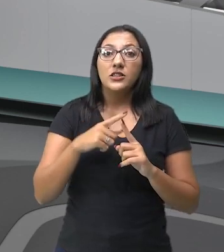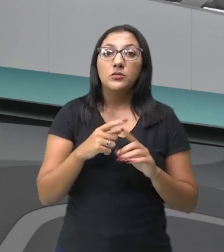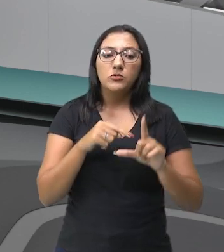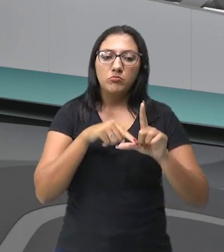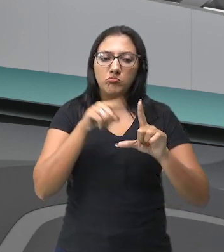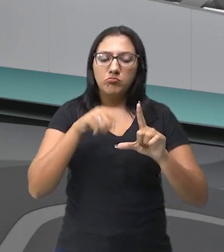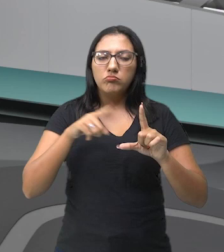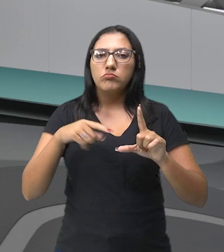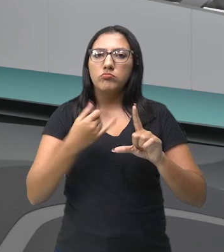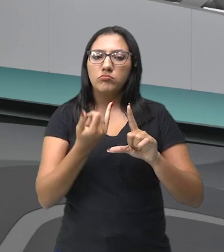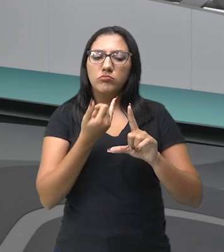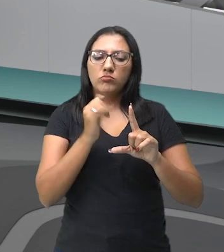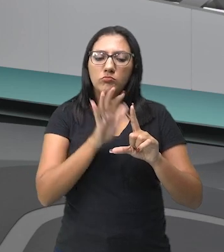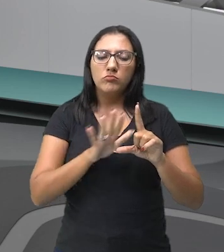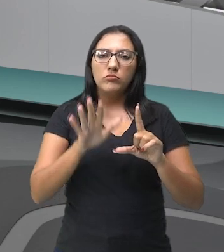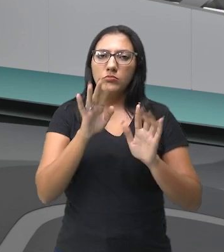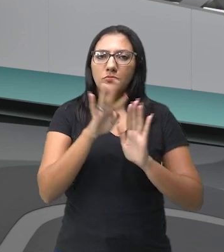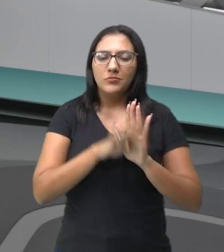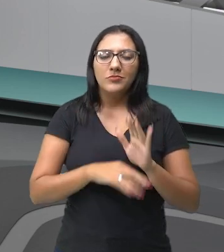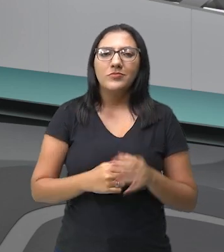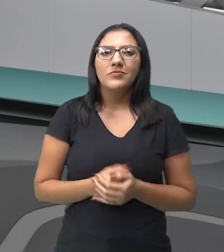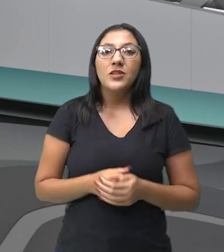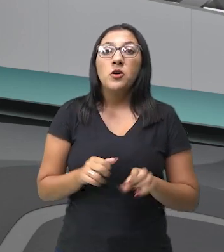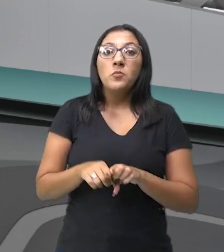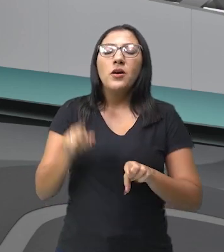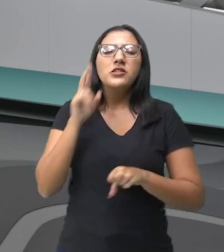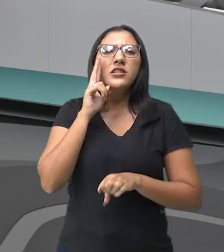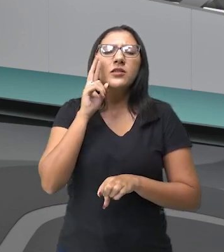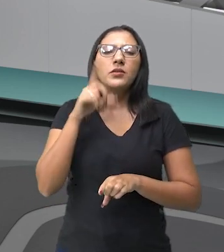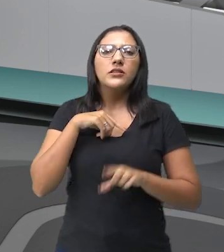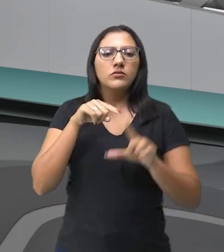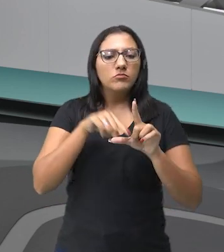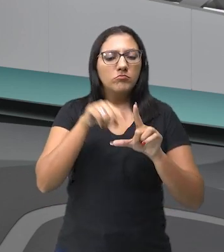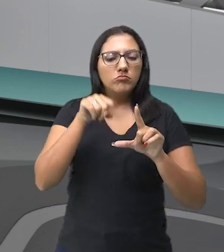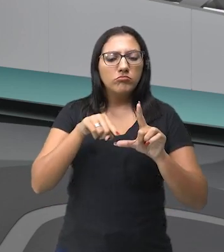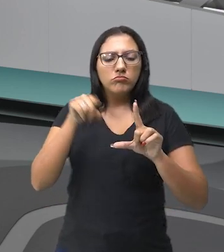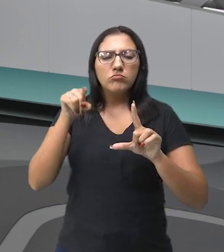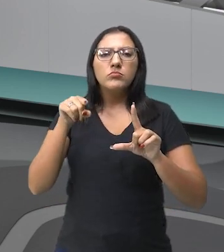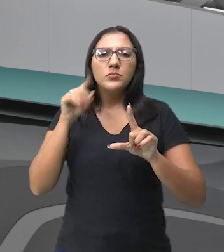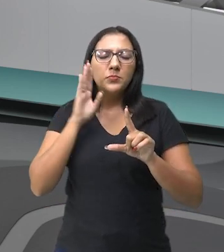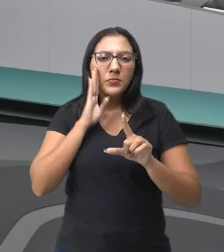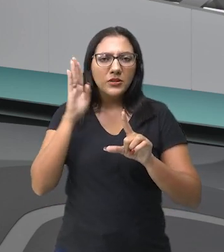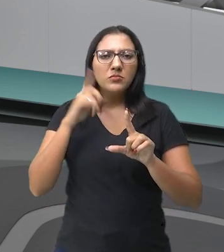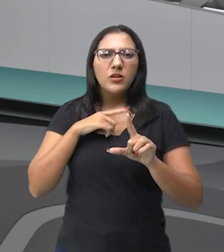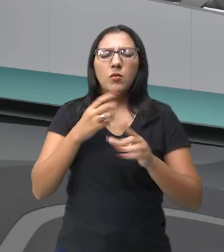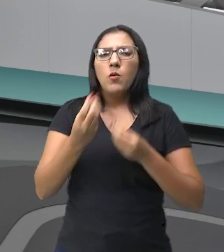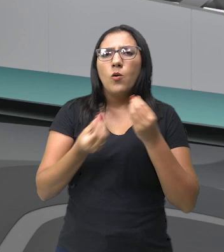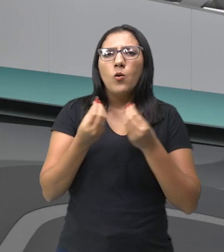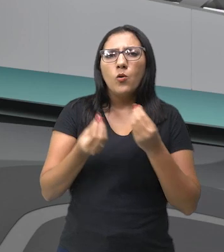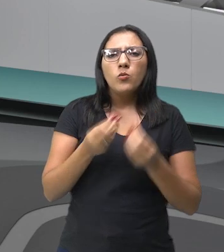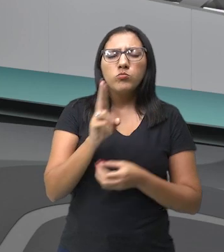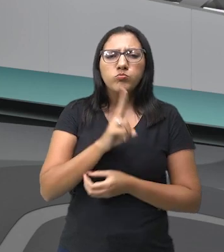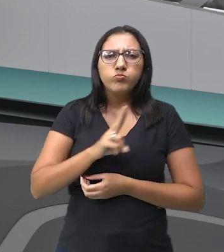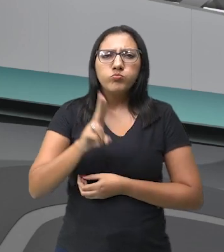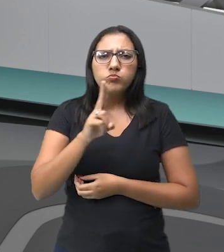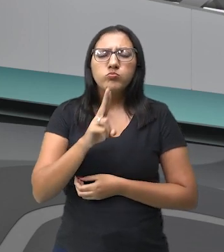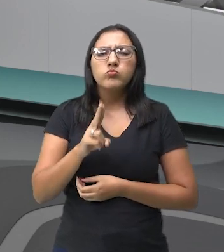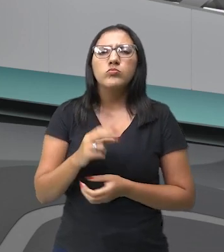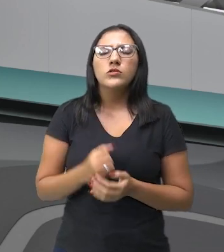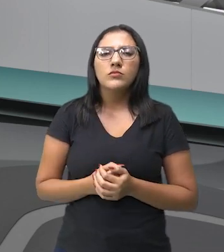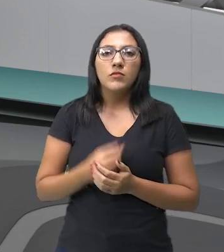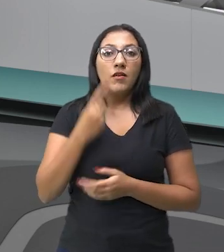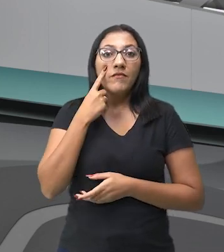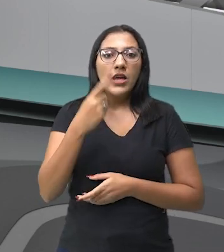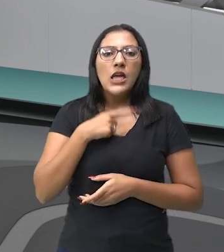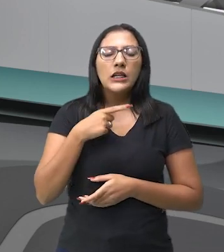de infográfico. Mas primeiro a gente foi lá no gráfico, observou como é que o gráfico se configura, observou que de fato